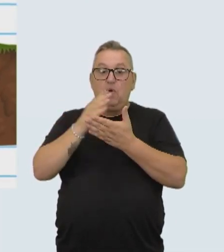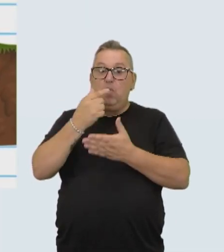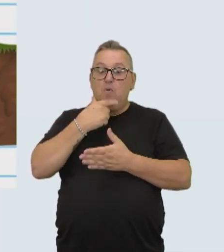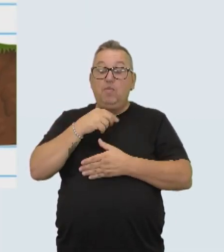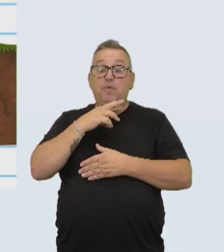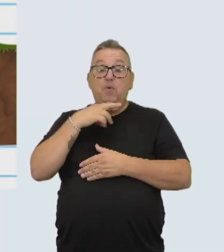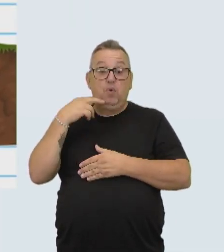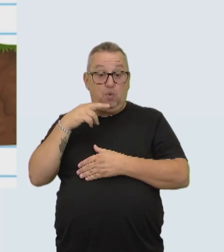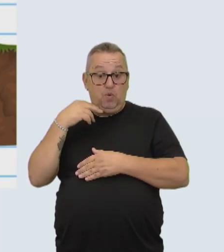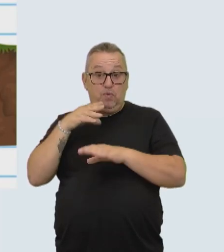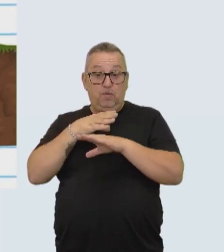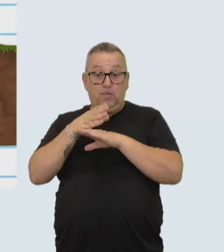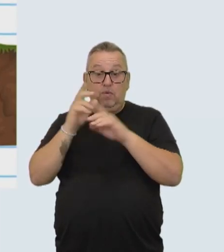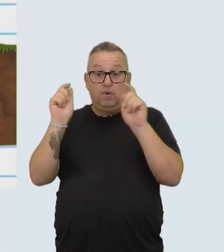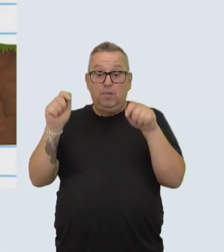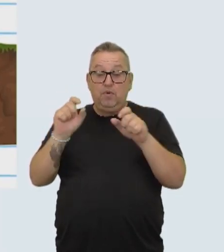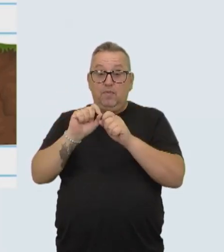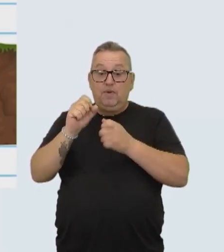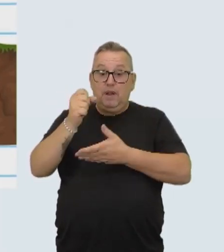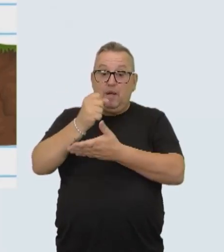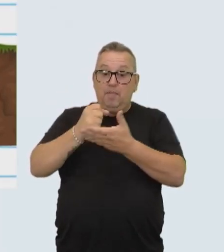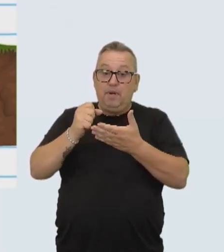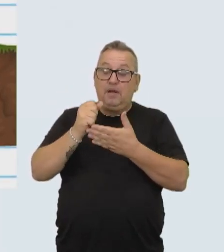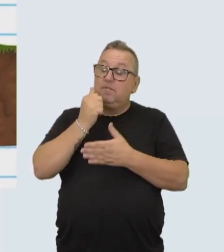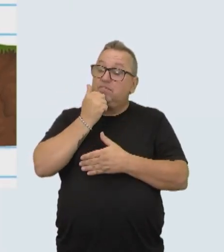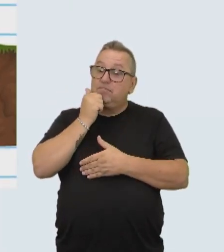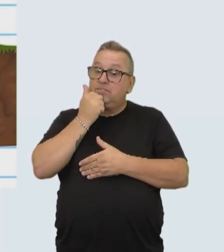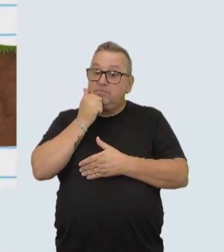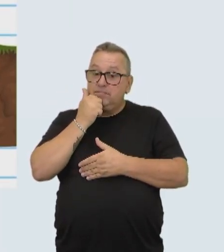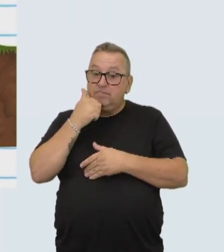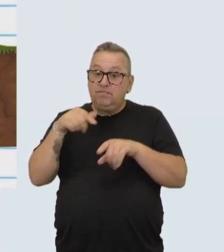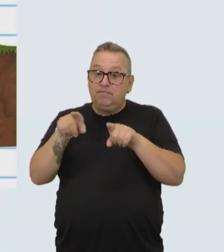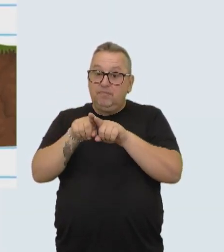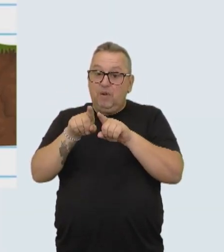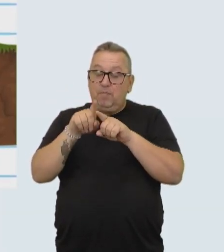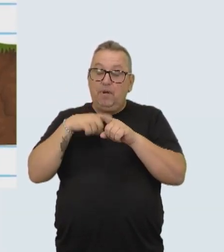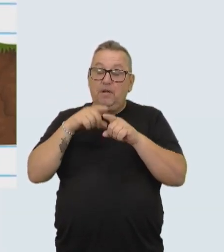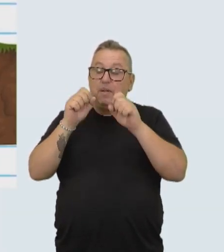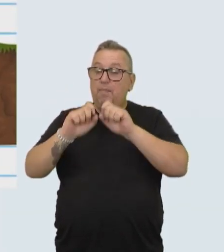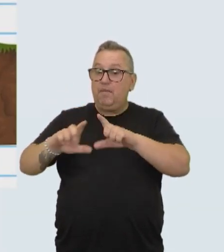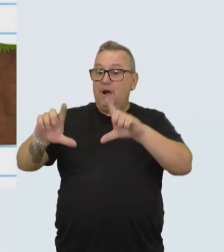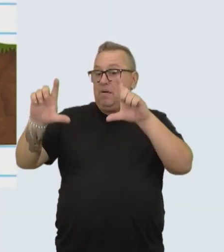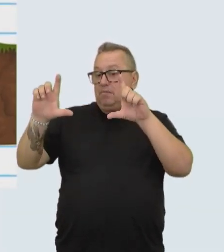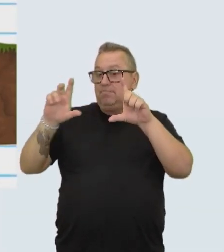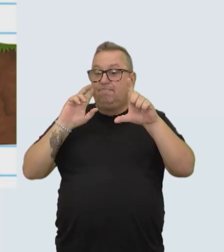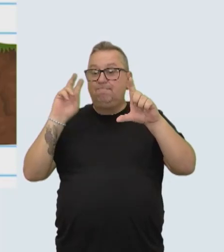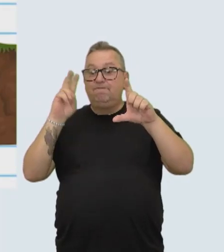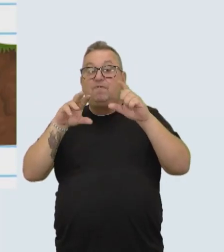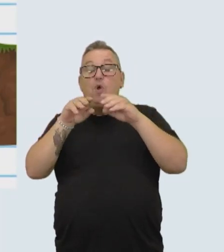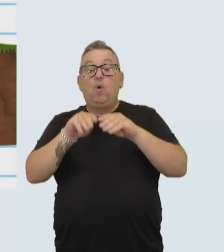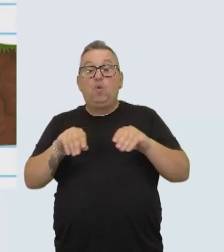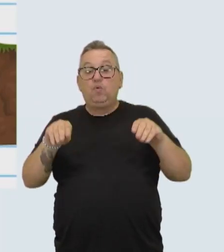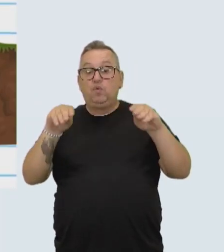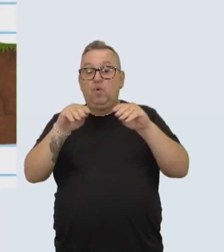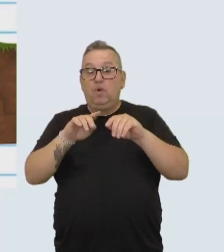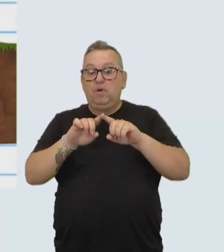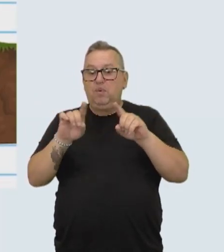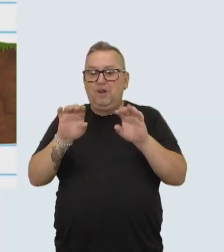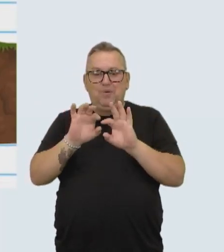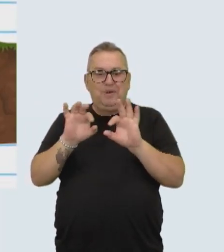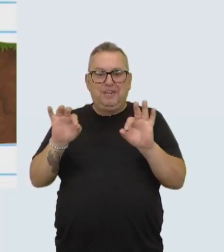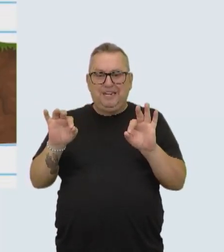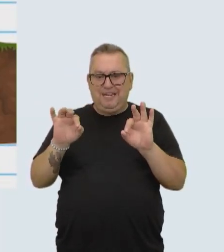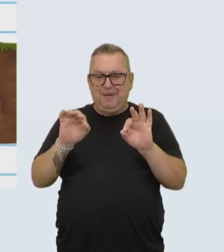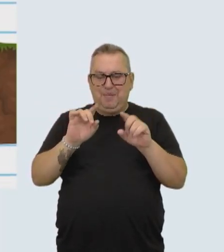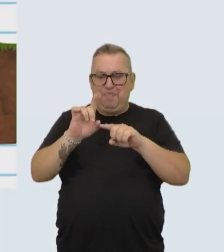Dokuchaev, creditado por estabelecer as bases da ciência do solo e da ciência da paisagem, observou que o solo não era um simples